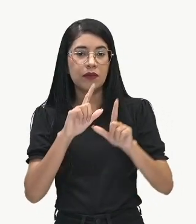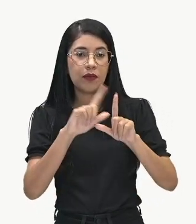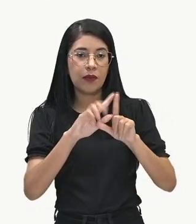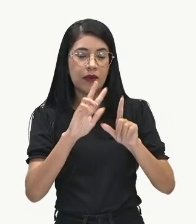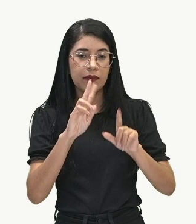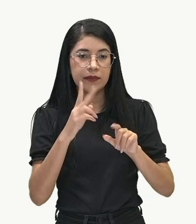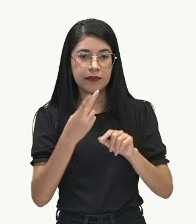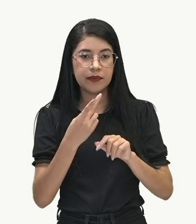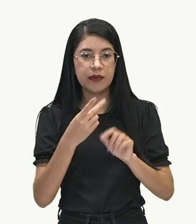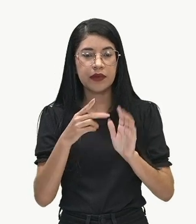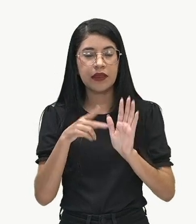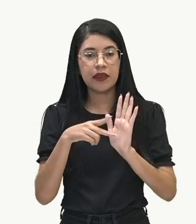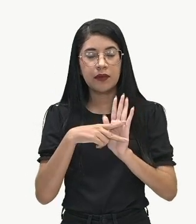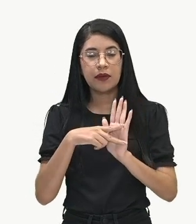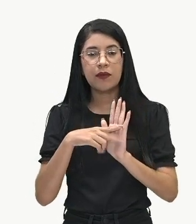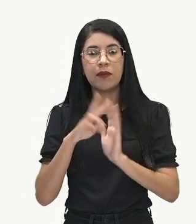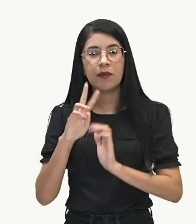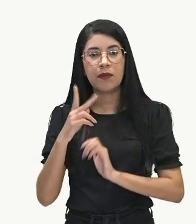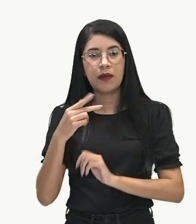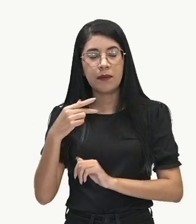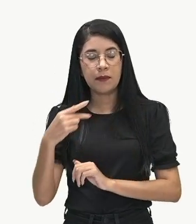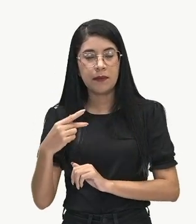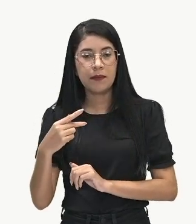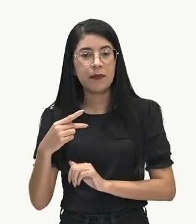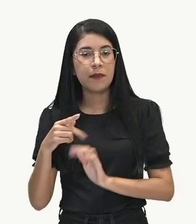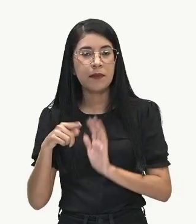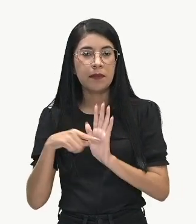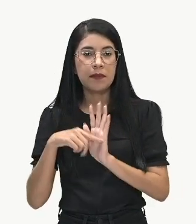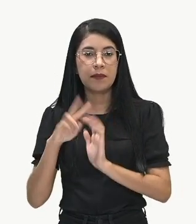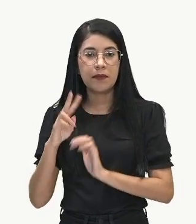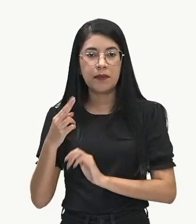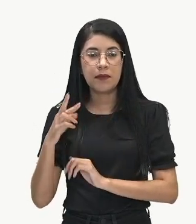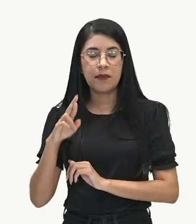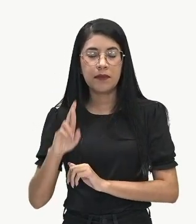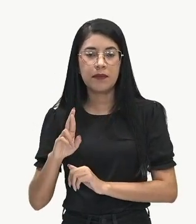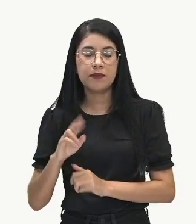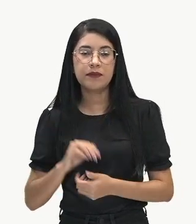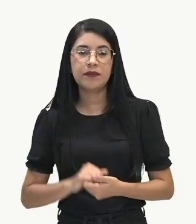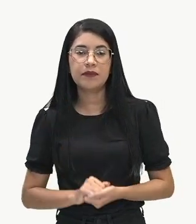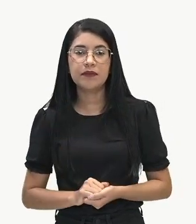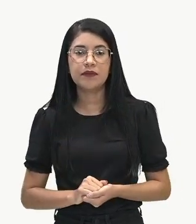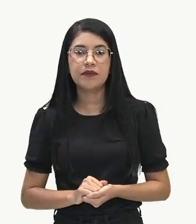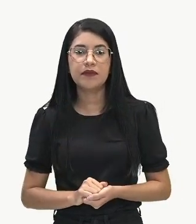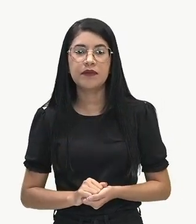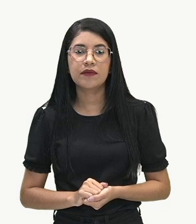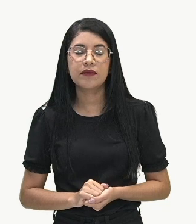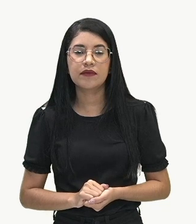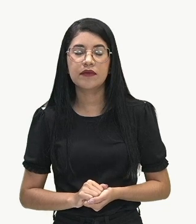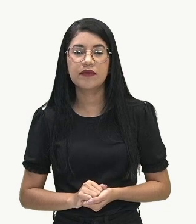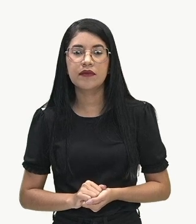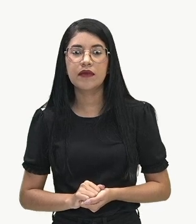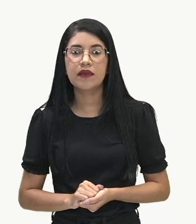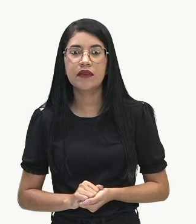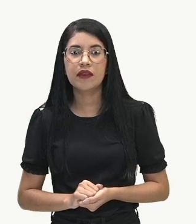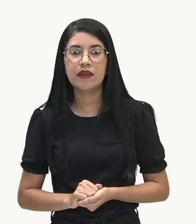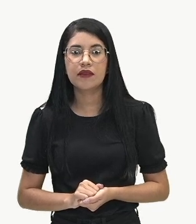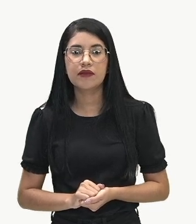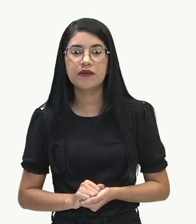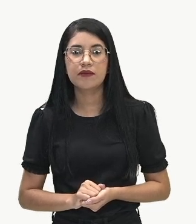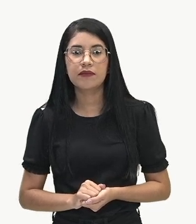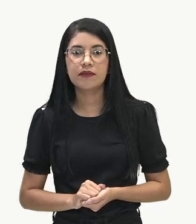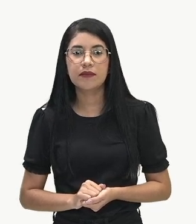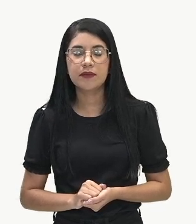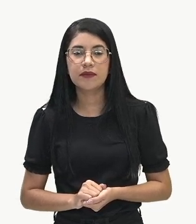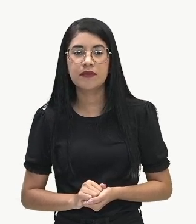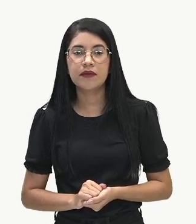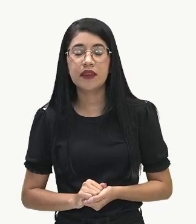entalpia, né, como nós vimos anteriormente, é a entalpia do produto menos a entalpia do reagente. A